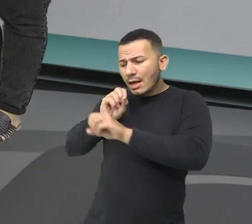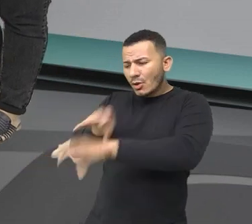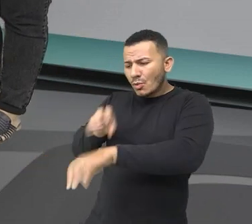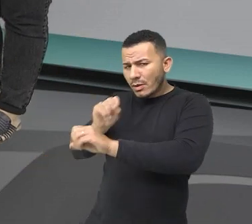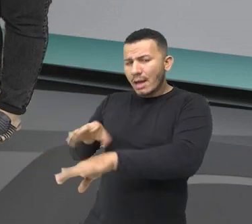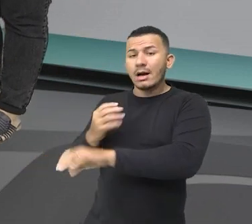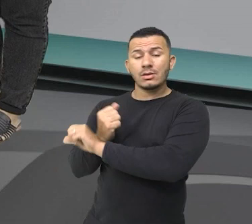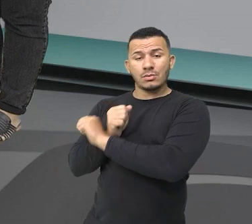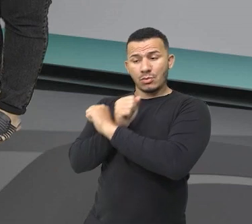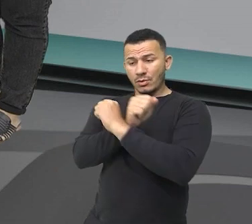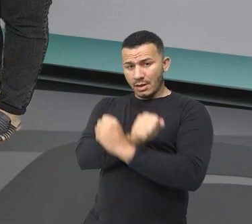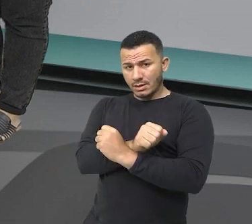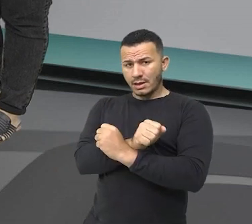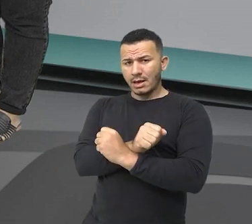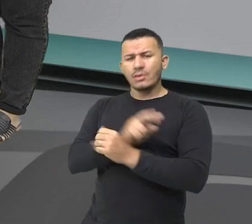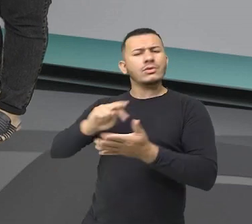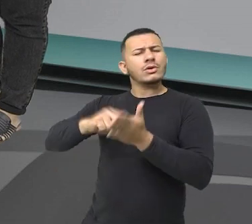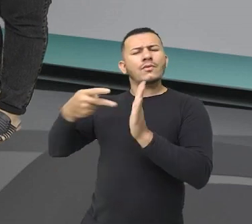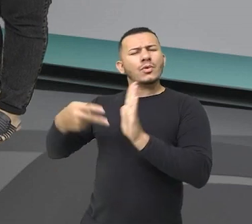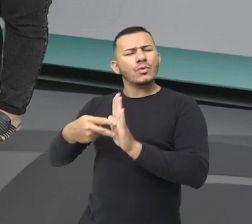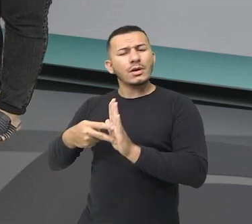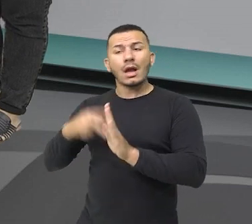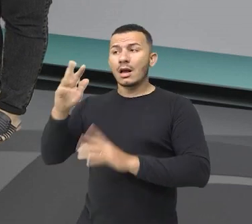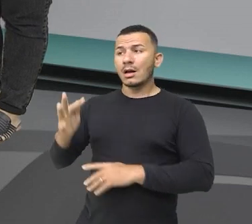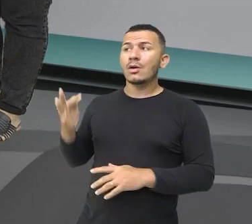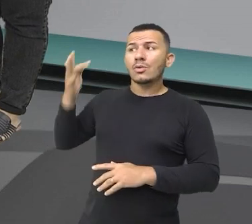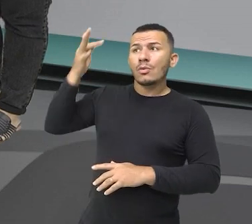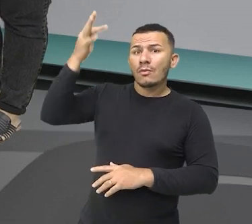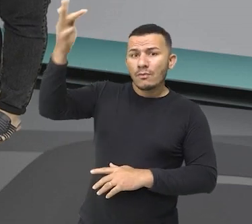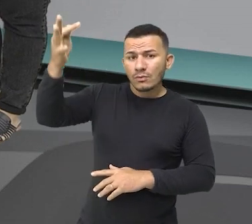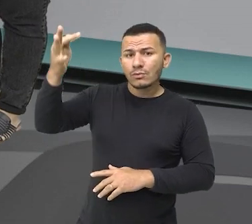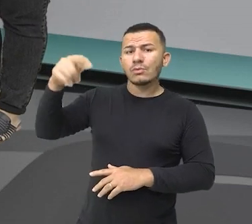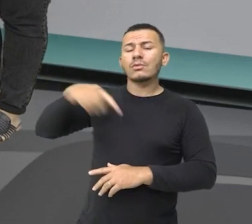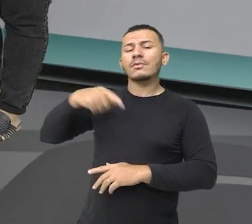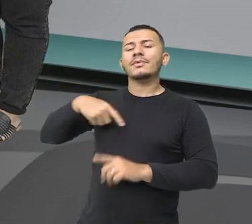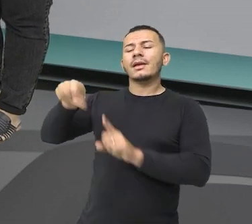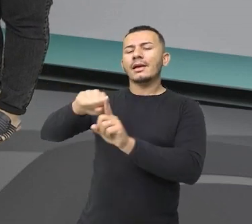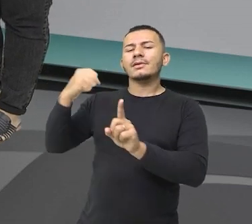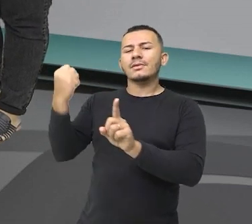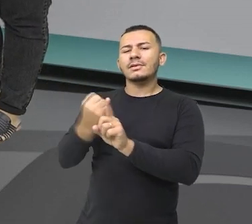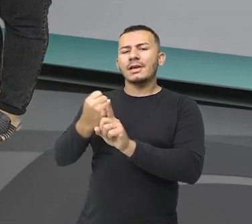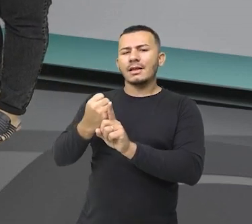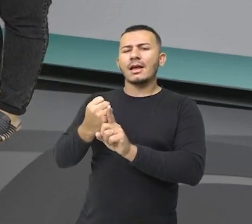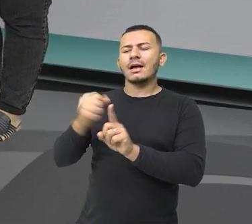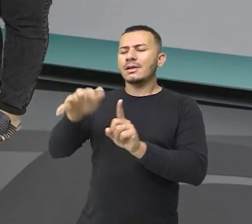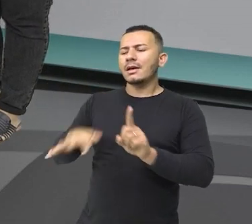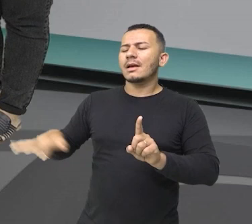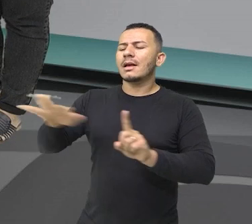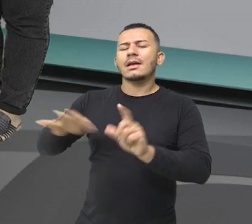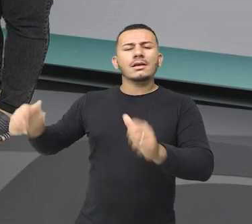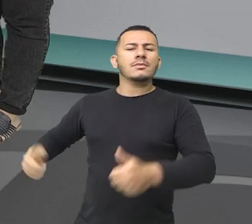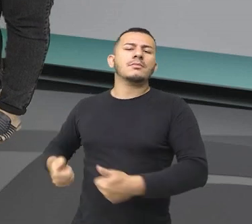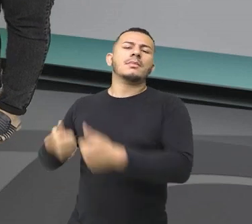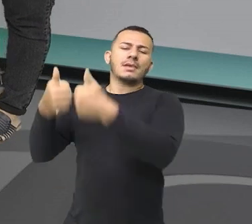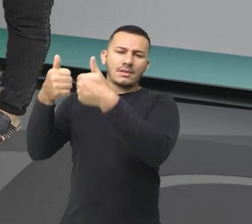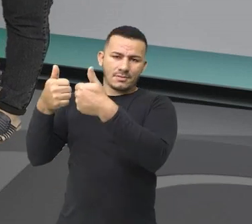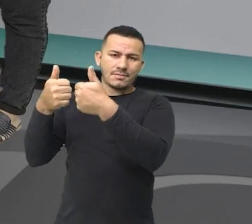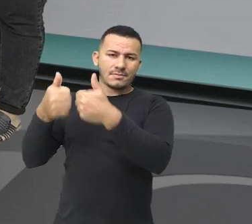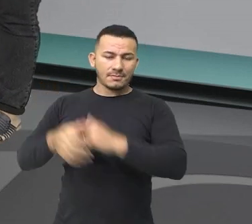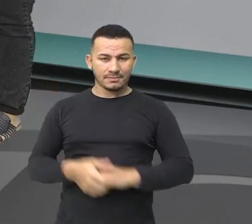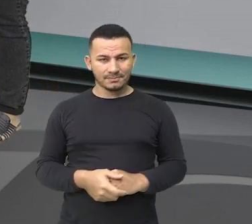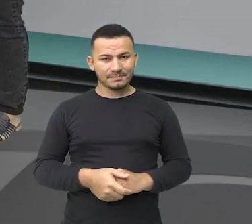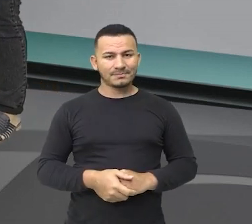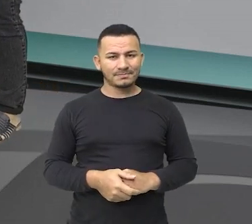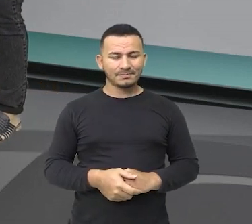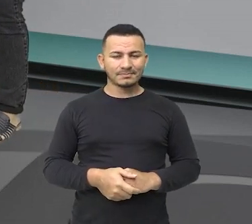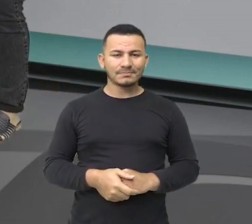protegê-las significa gerar uma próxima geração melhor preparada para desenvolver a nossa sociedade. Então,